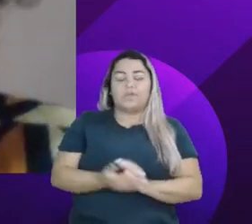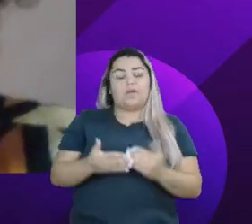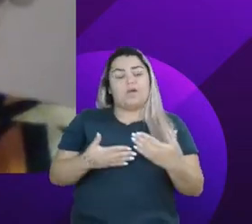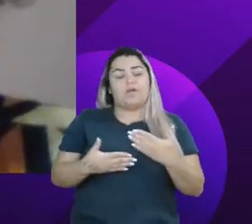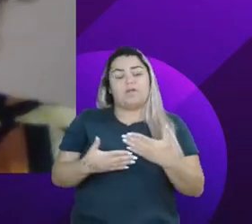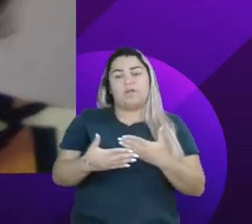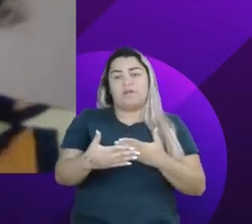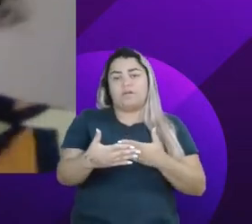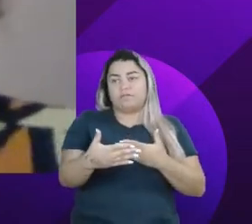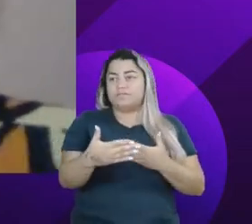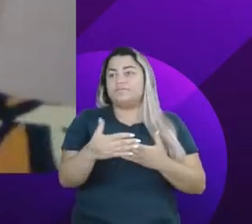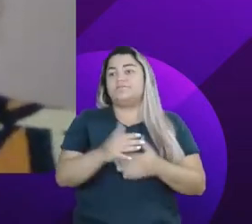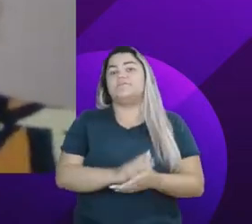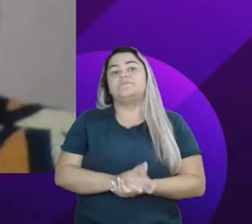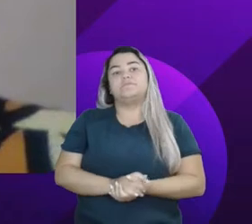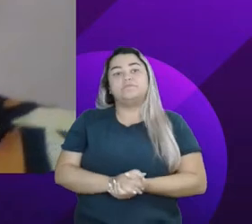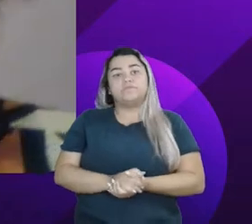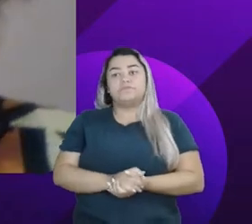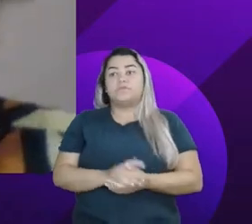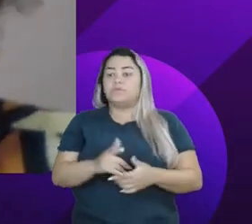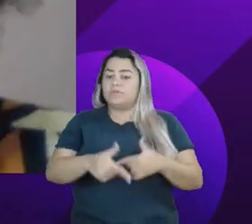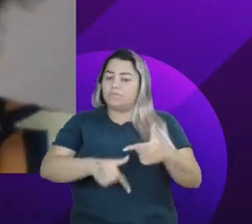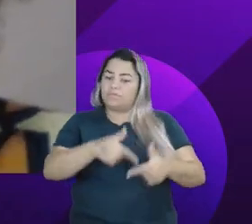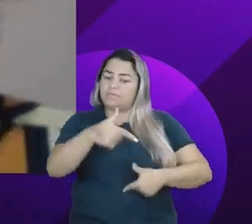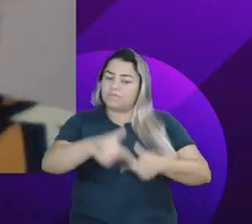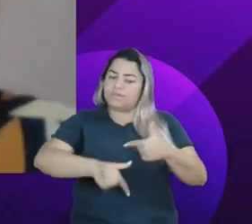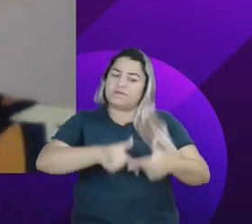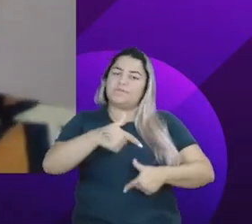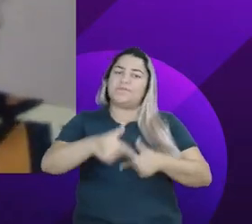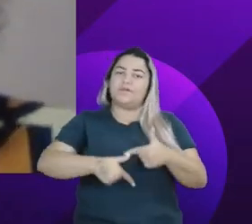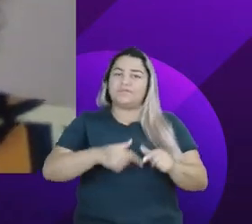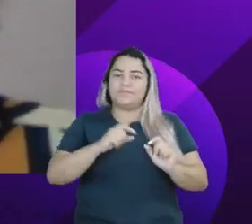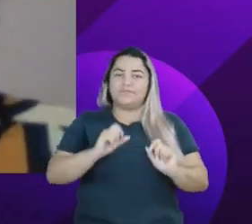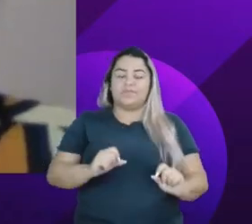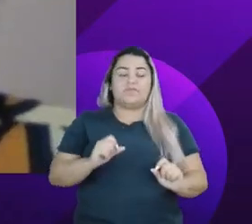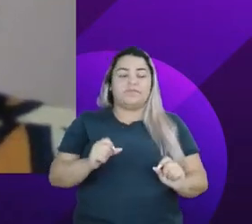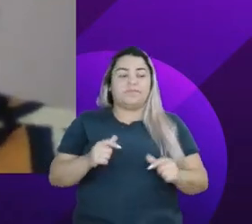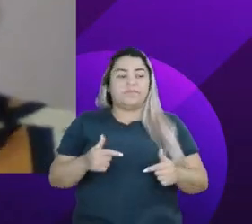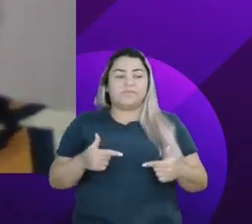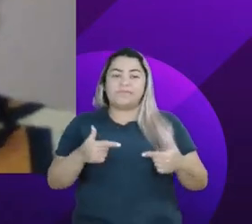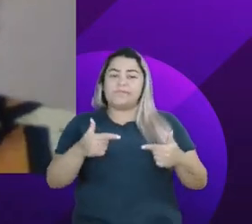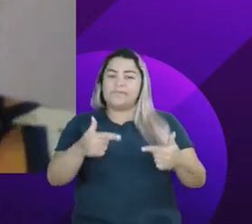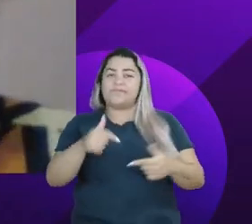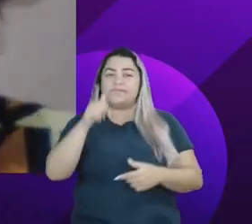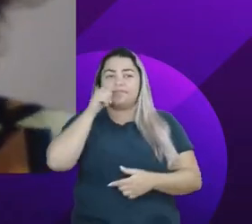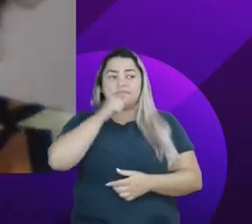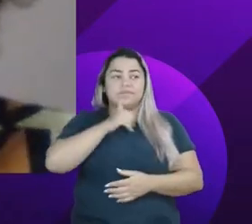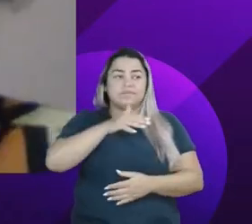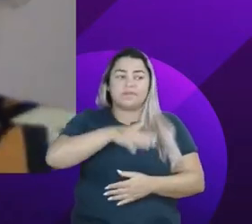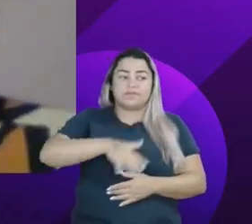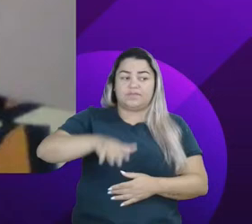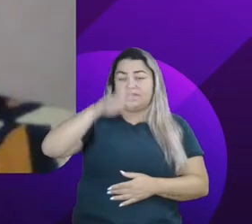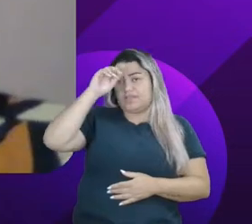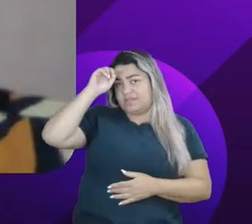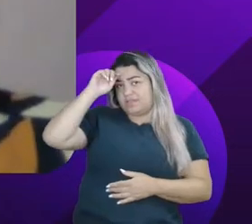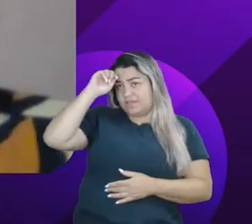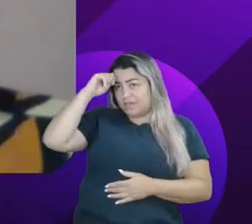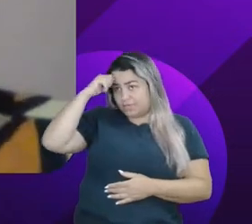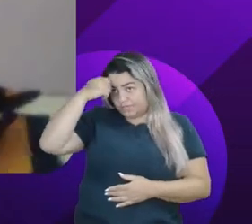longo da minha trajetória, tenho trabalhado na militância de mulheres,